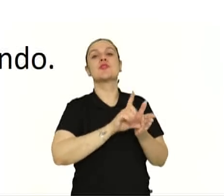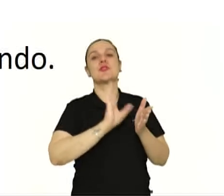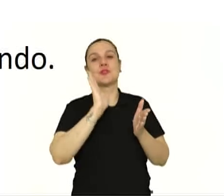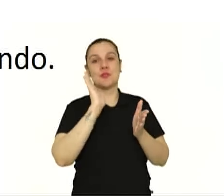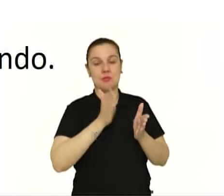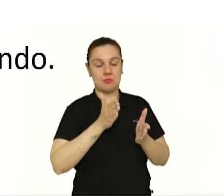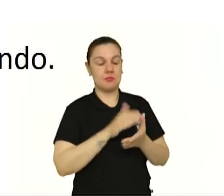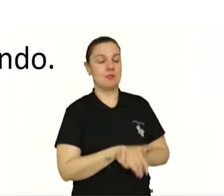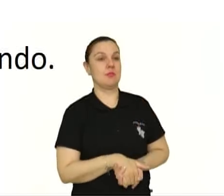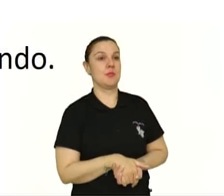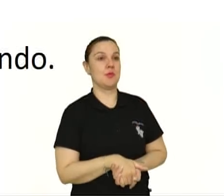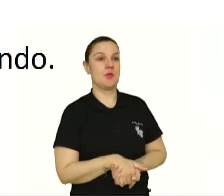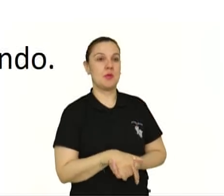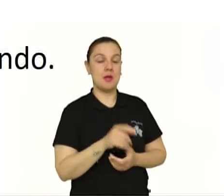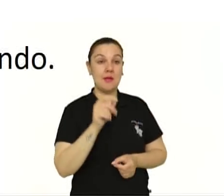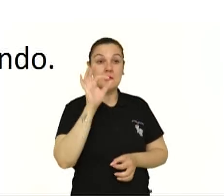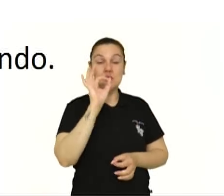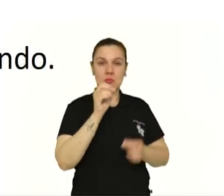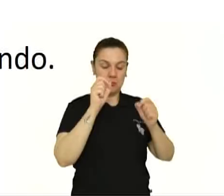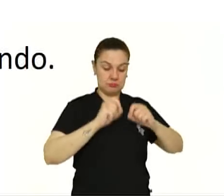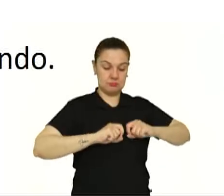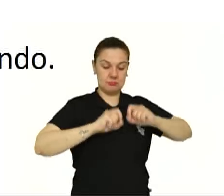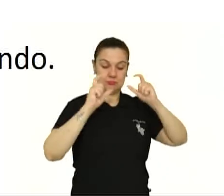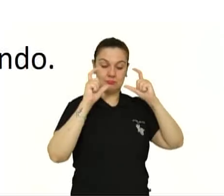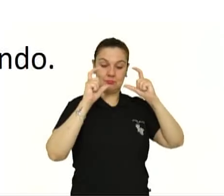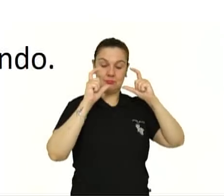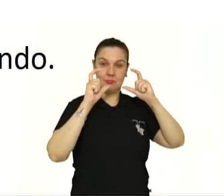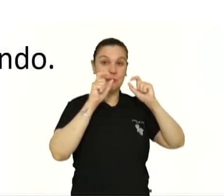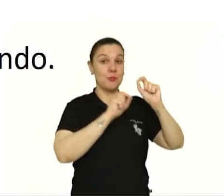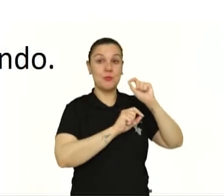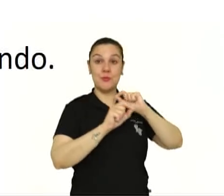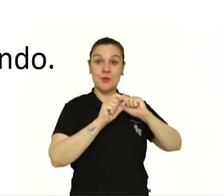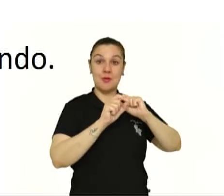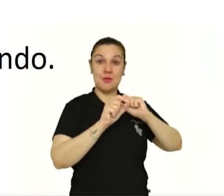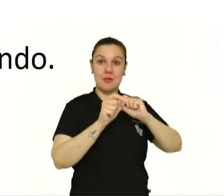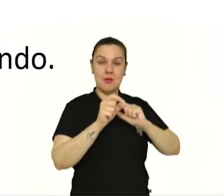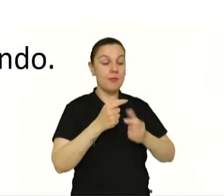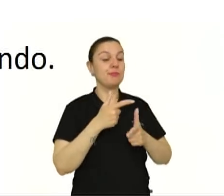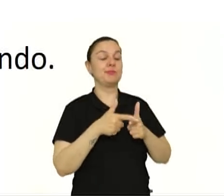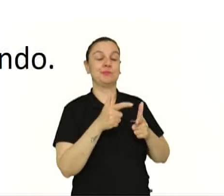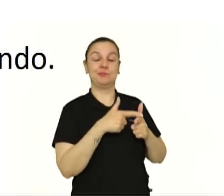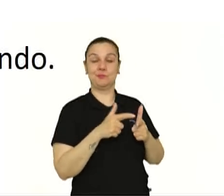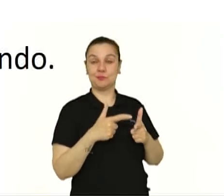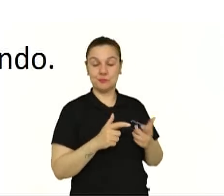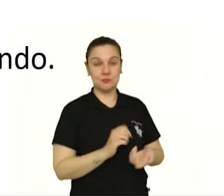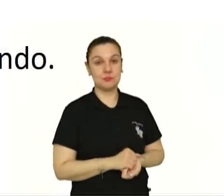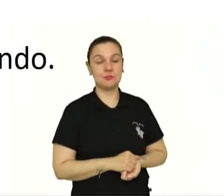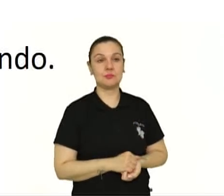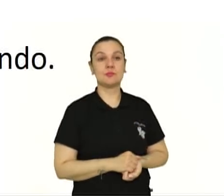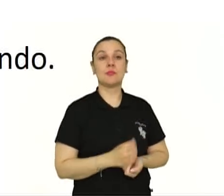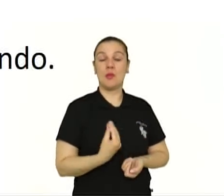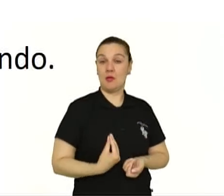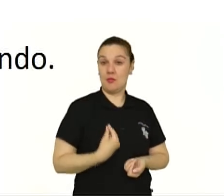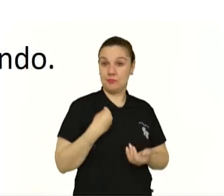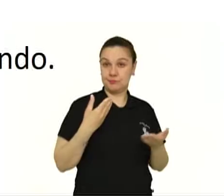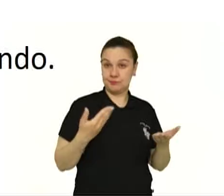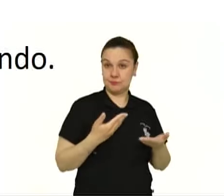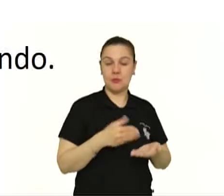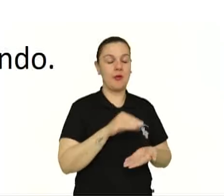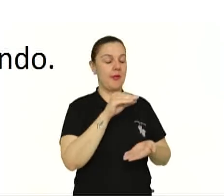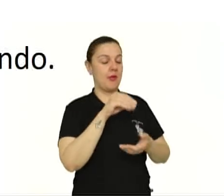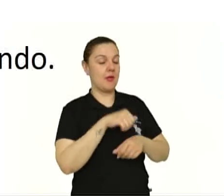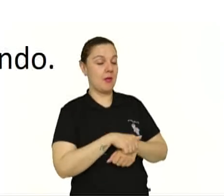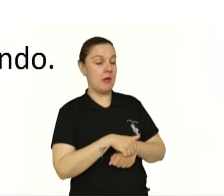você antecipou, é exatamente chamar a atenção para o problema que estamos vivendo.